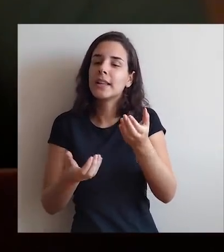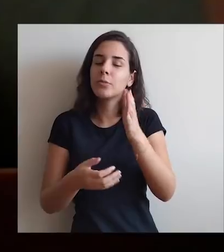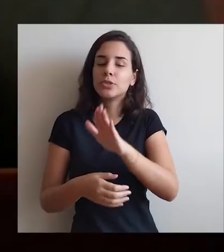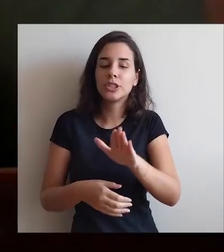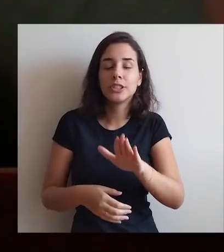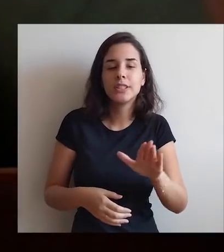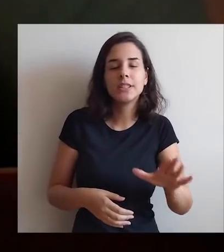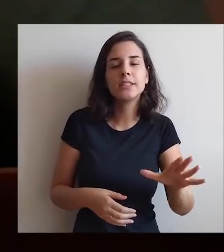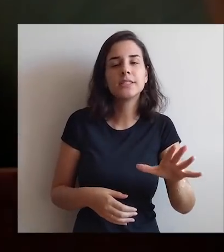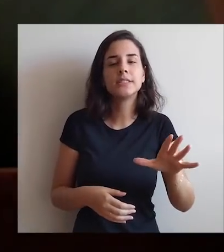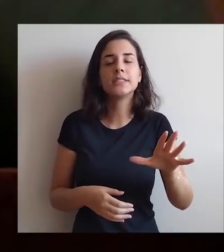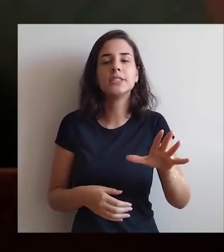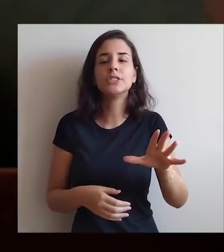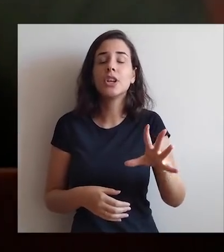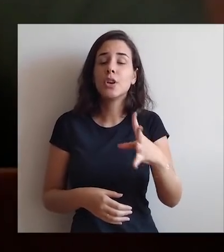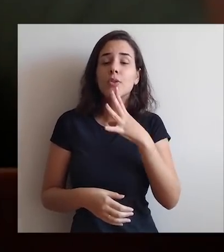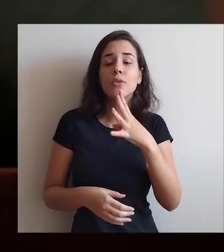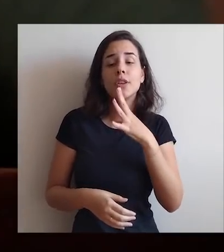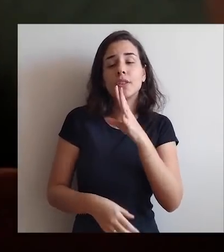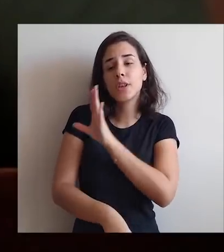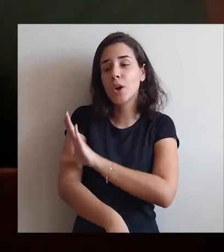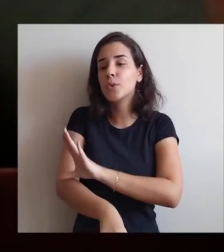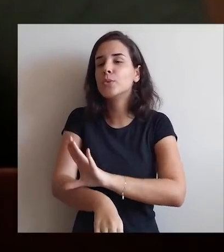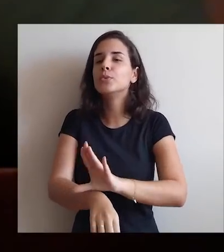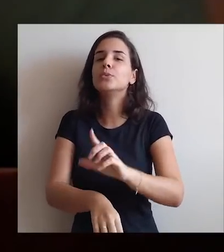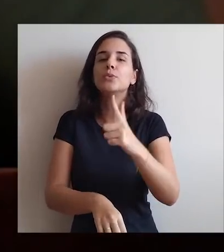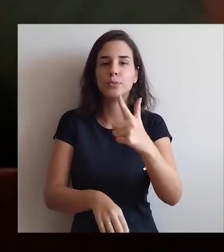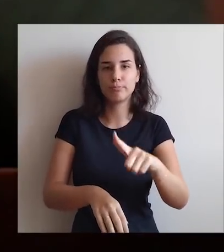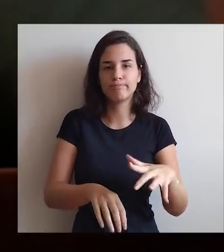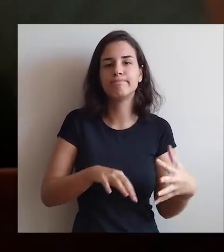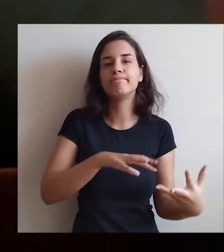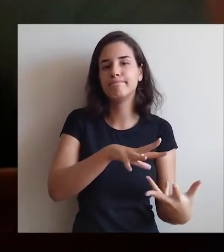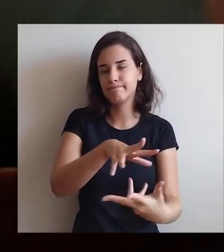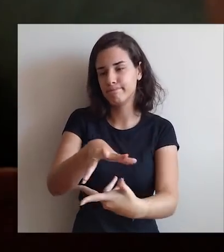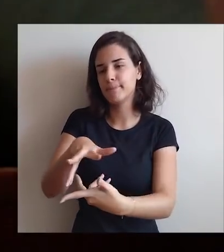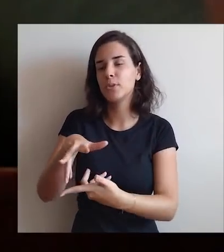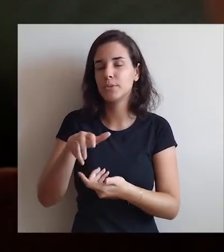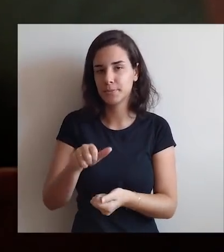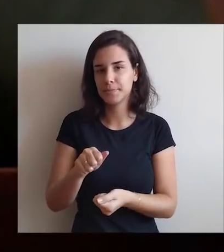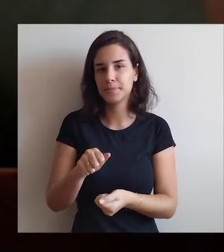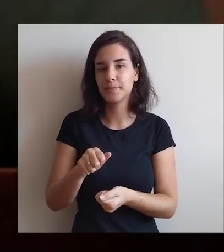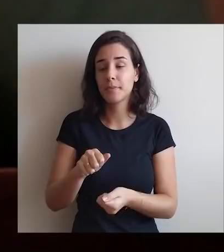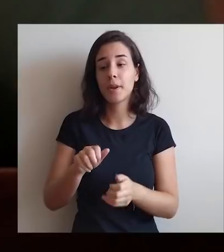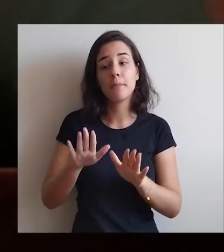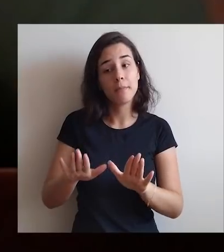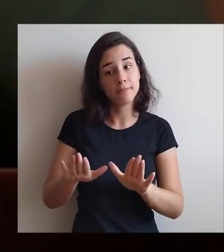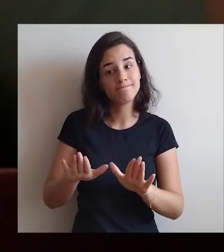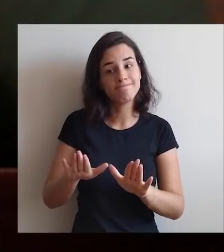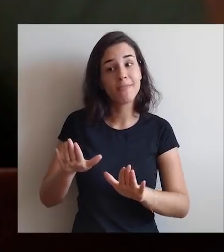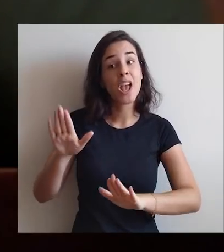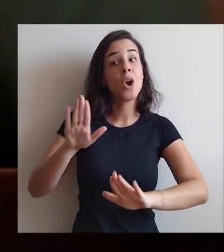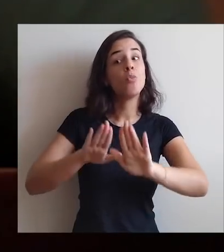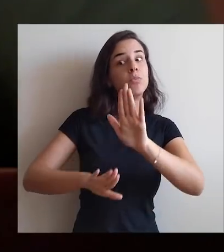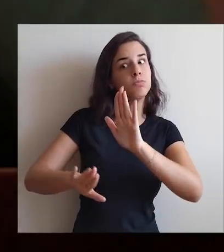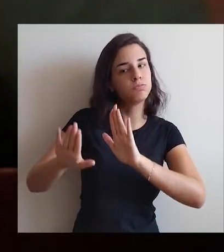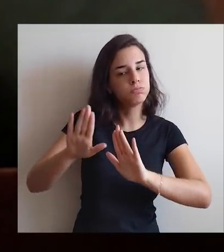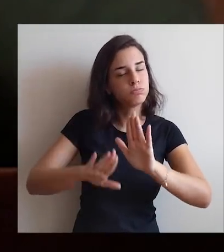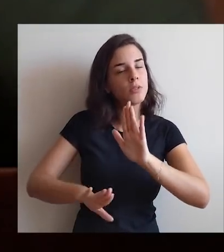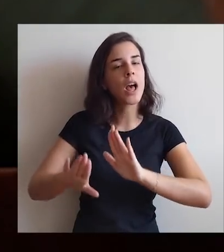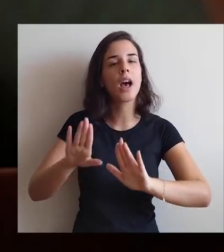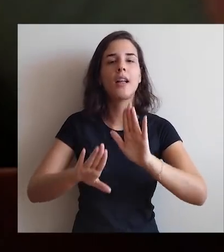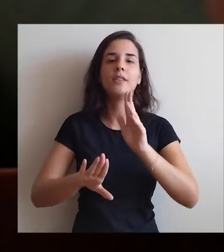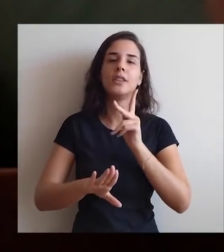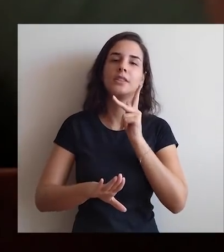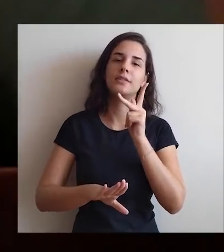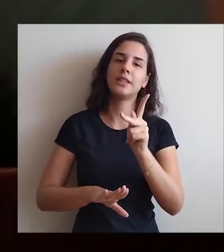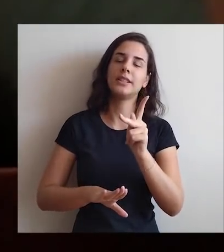trouxemos aqui pela questão da cultura e por ser enriquecedor para os nossos alunos conhecer a diversidade